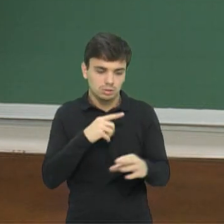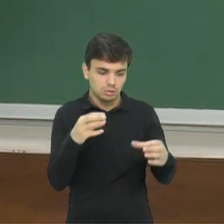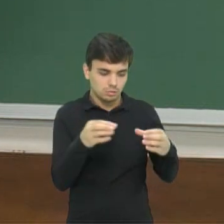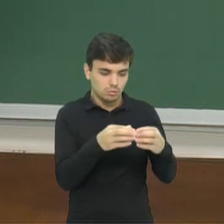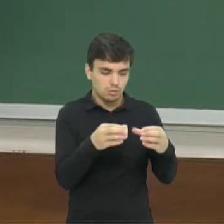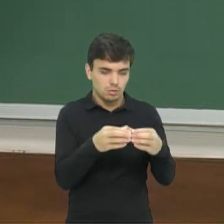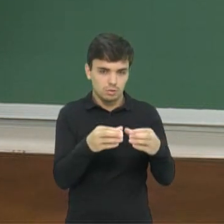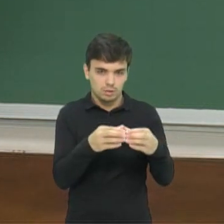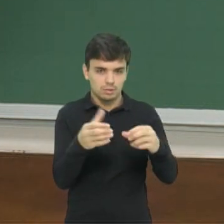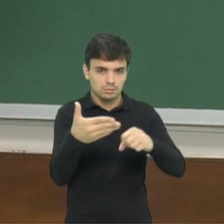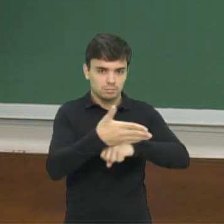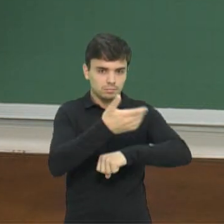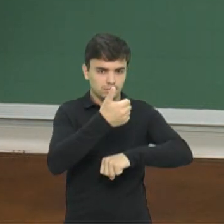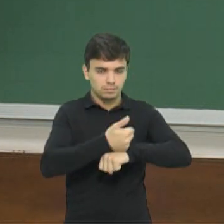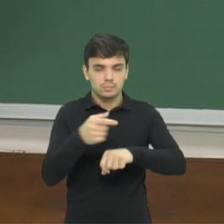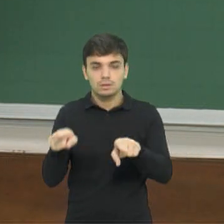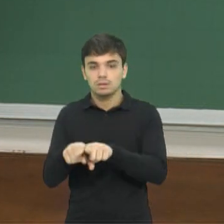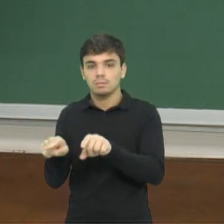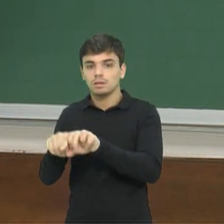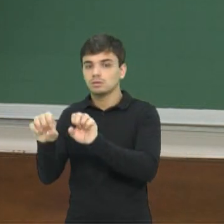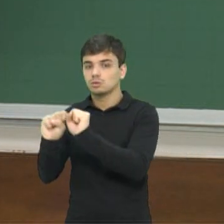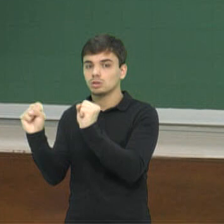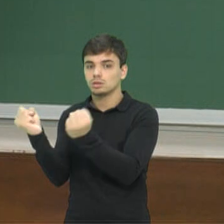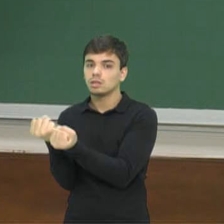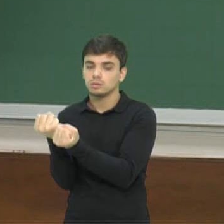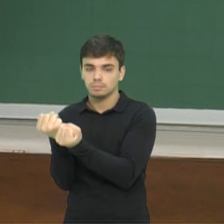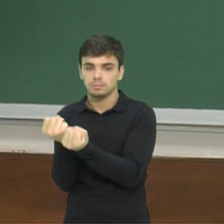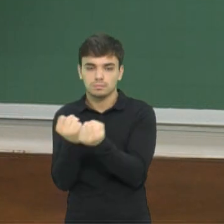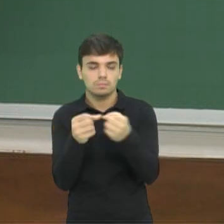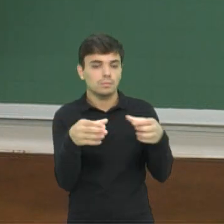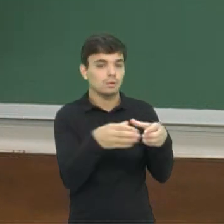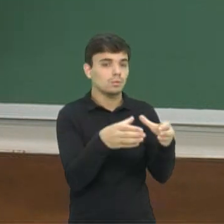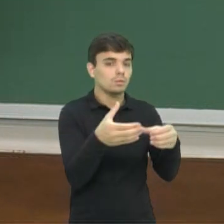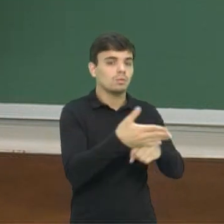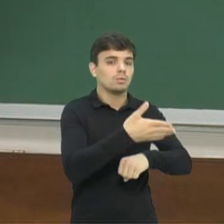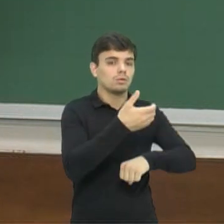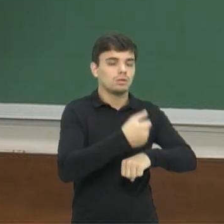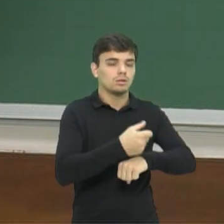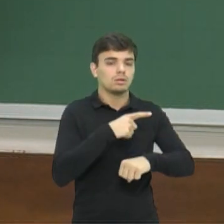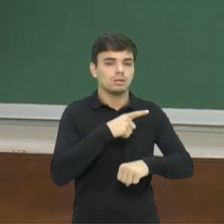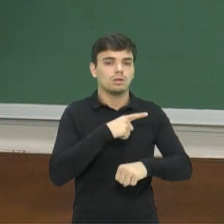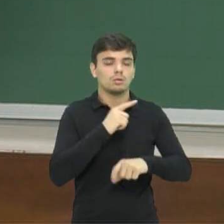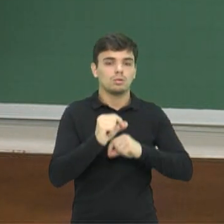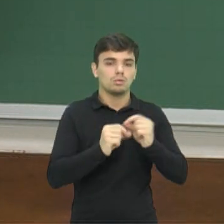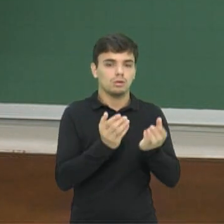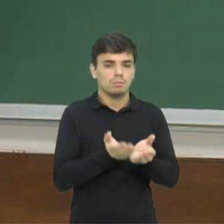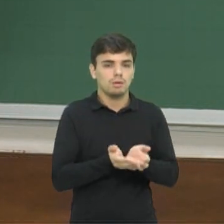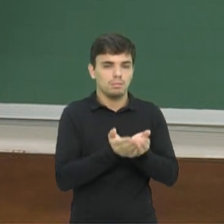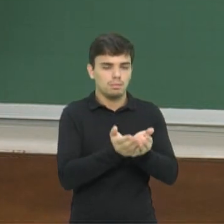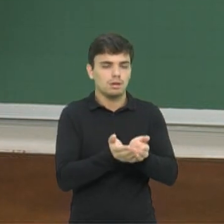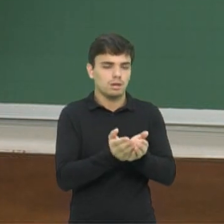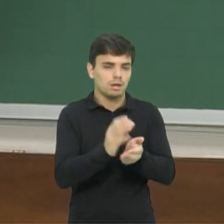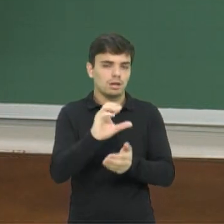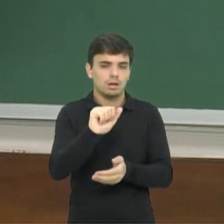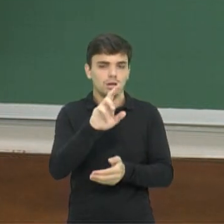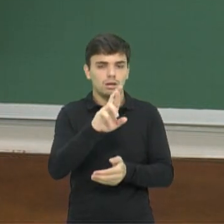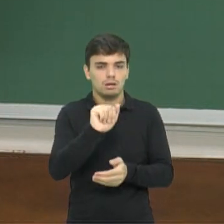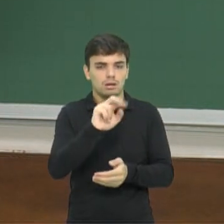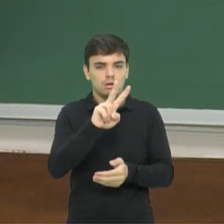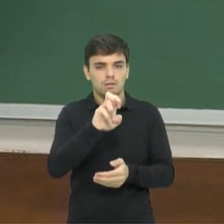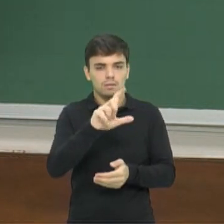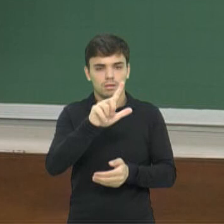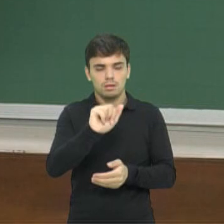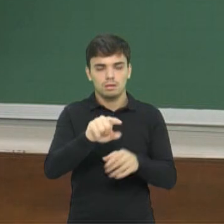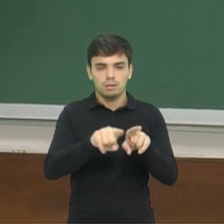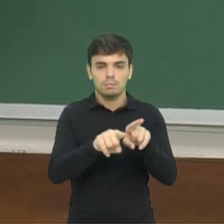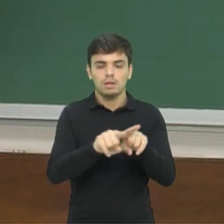sociedade. Lembra a diferença entre elas? Na colônia, que a gente tem um exemplo aqui, por exemplo, da caravela ou dos pólipos, dos corais